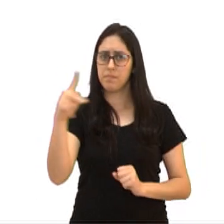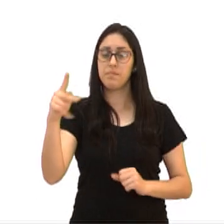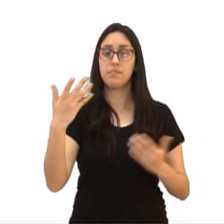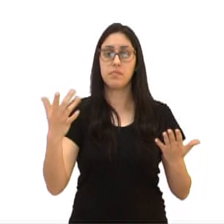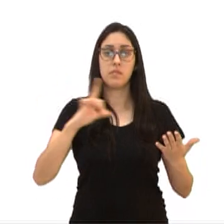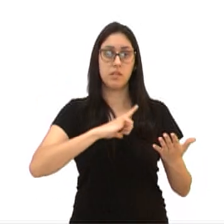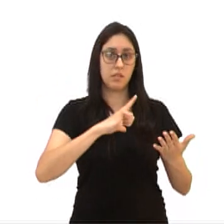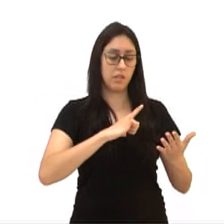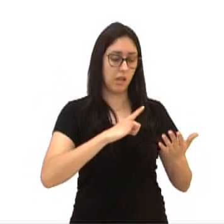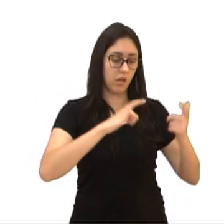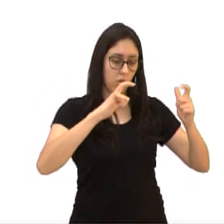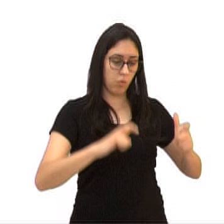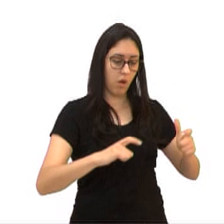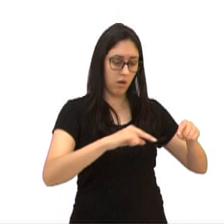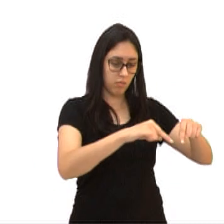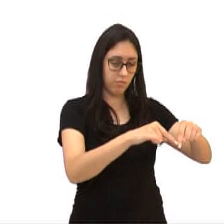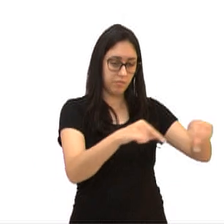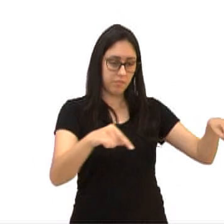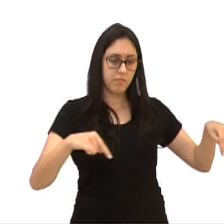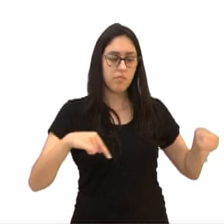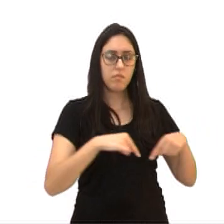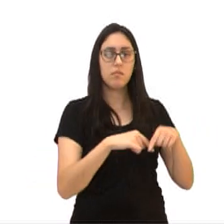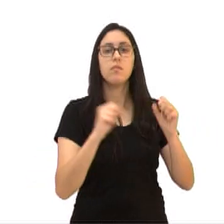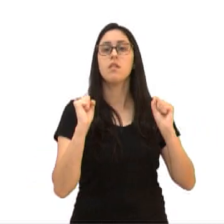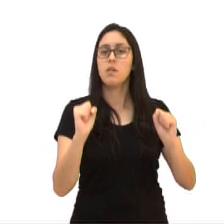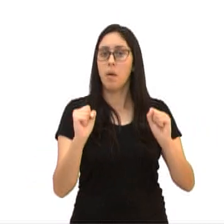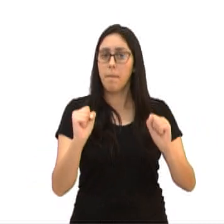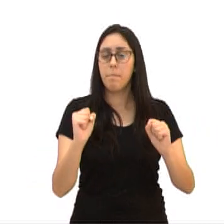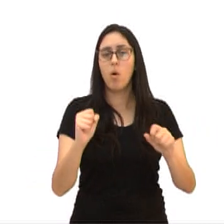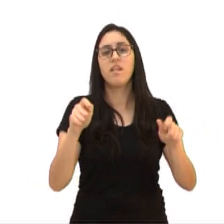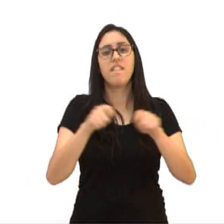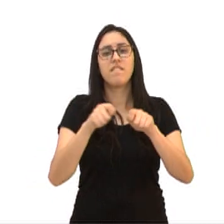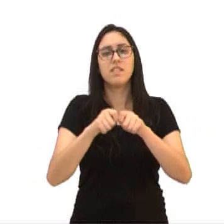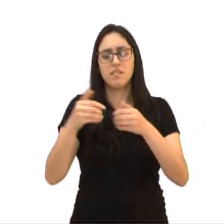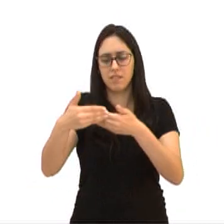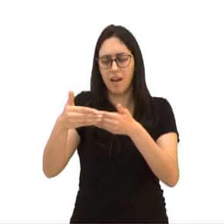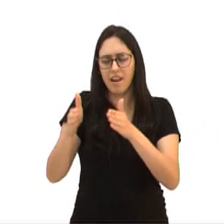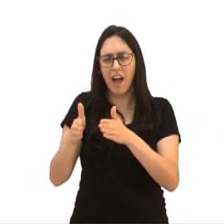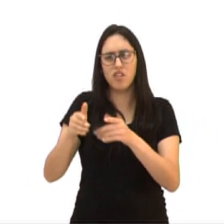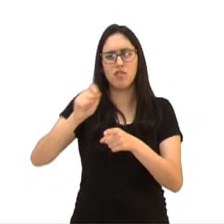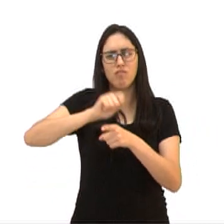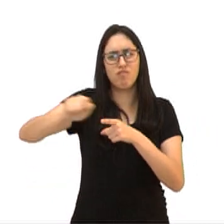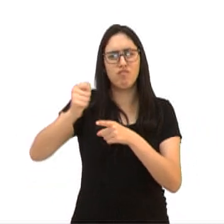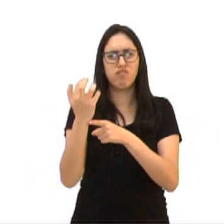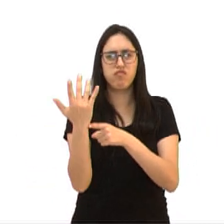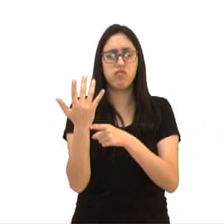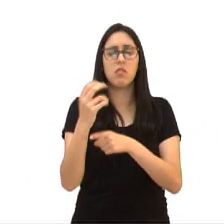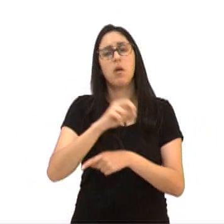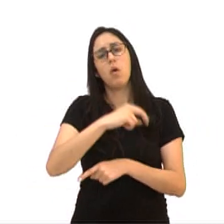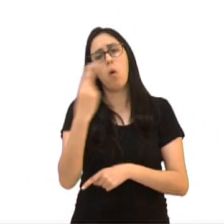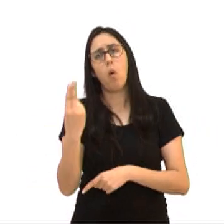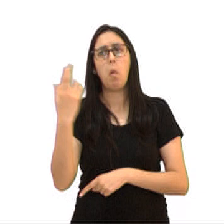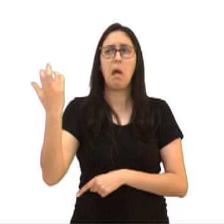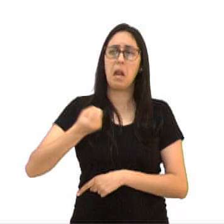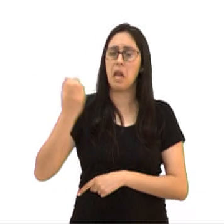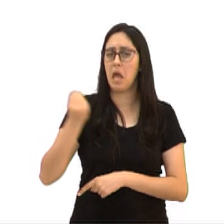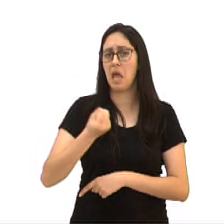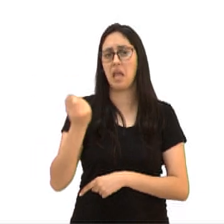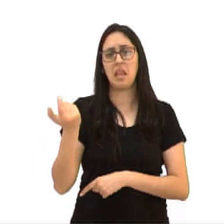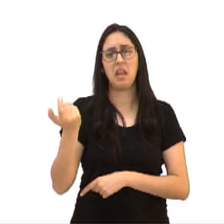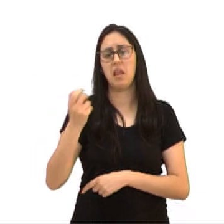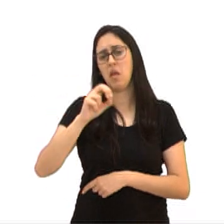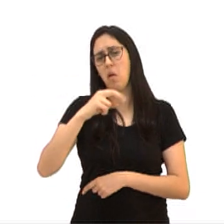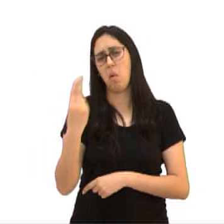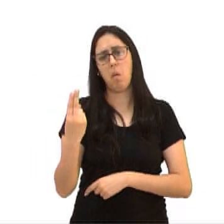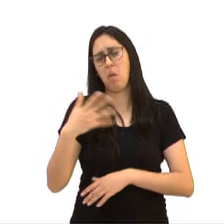lugar sagrado que escolheu, pode utilizar caixinhas de fósforo, leite, pasta de dente ou